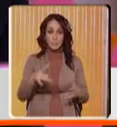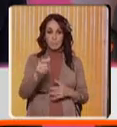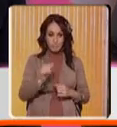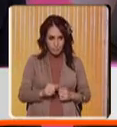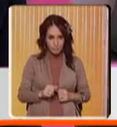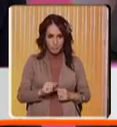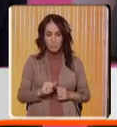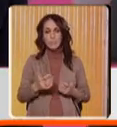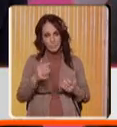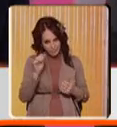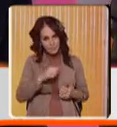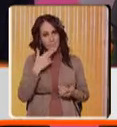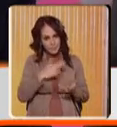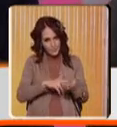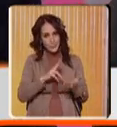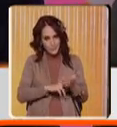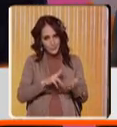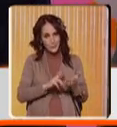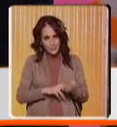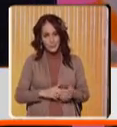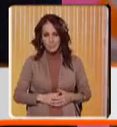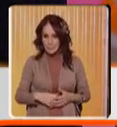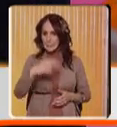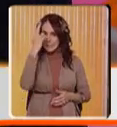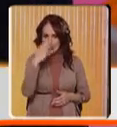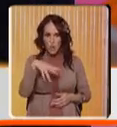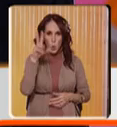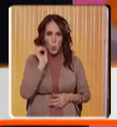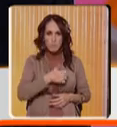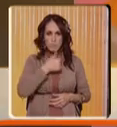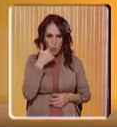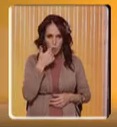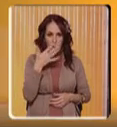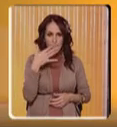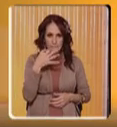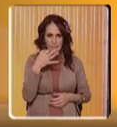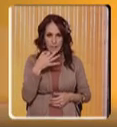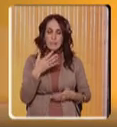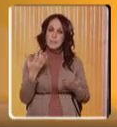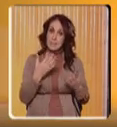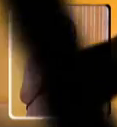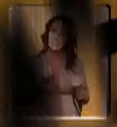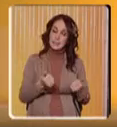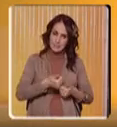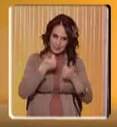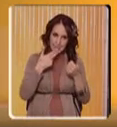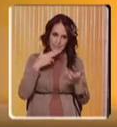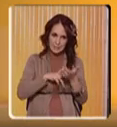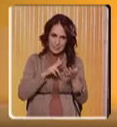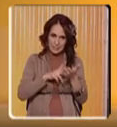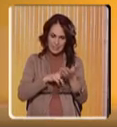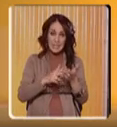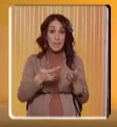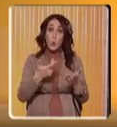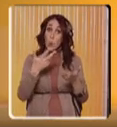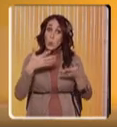nascem. A resposta é correta. Então, vamos lá ver a pergunta. Portanto, os cegos ouvem melhor. A resposta é. Estamos a falar de cegos